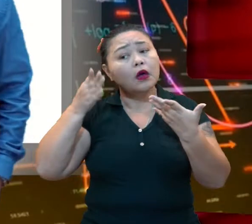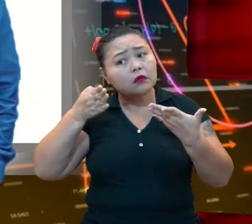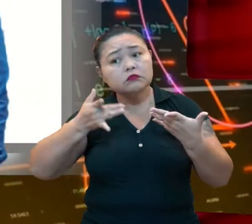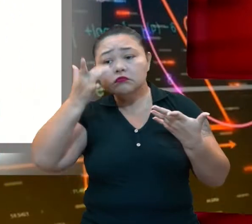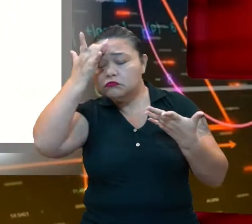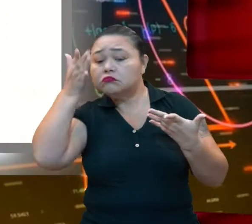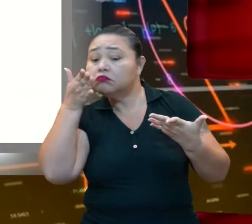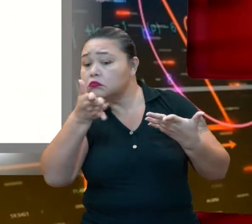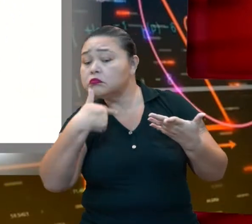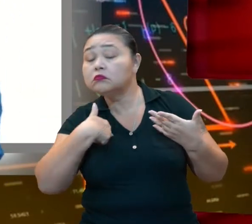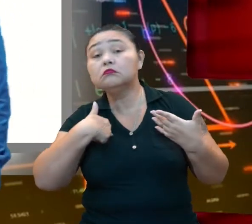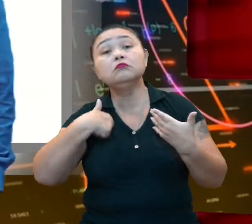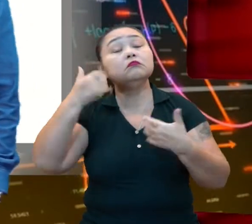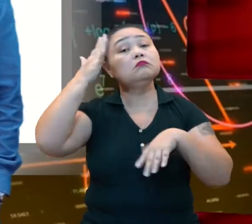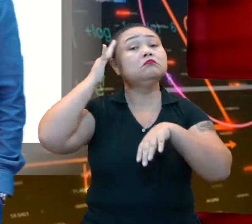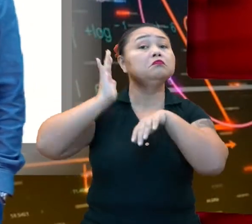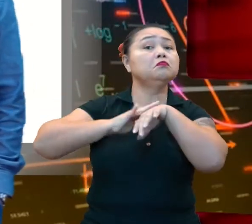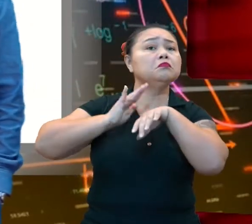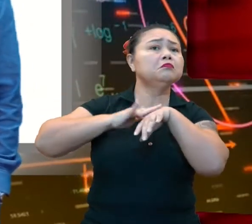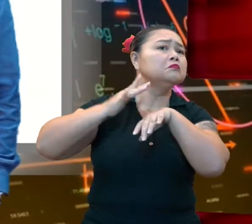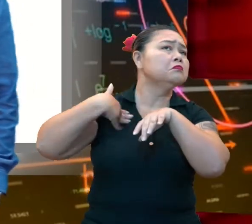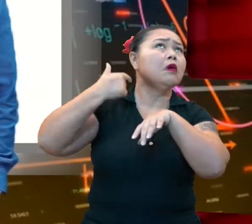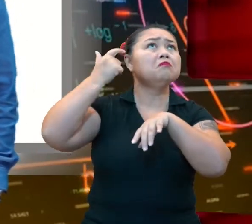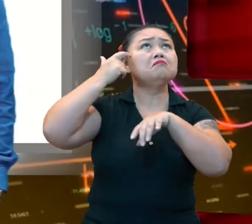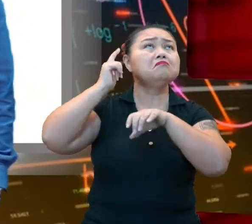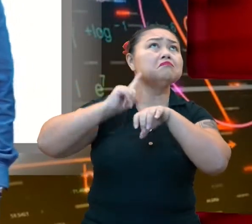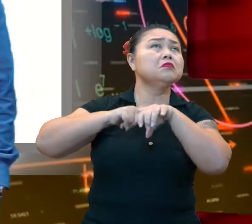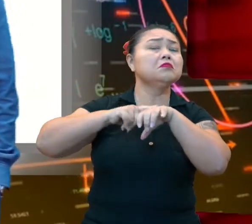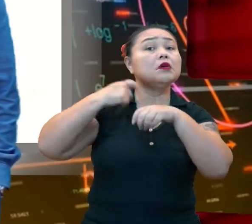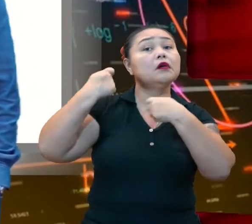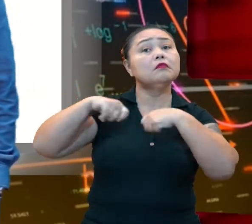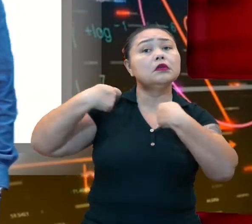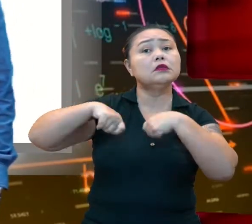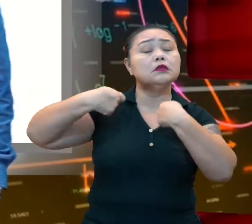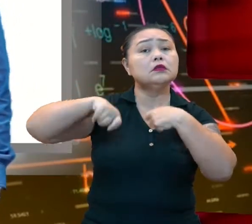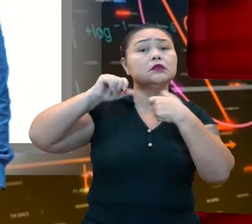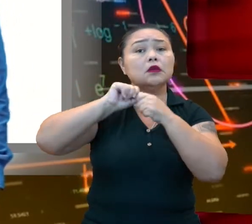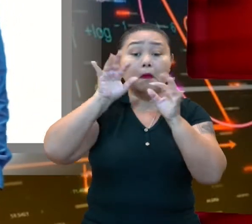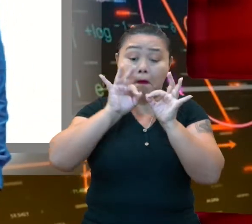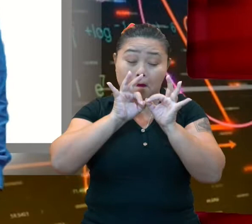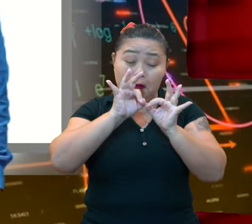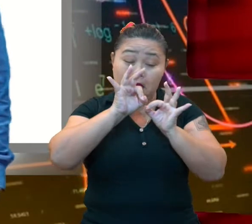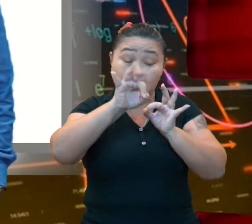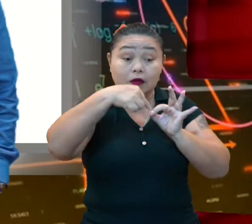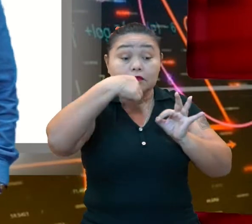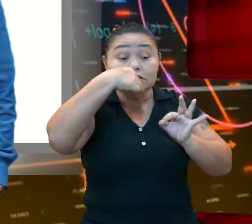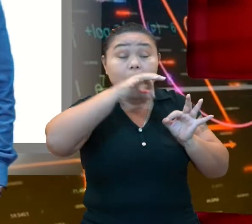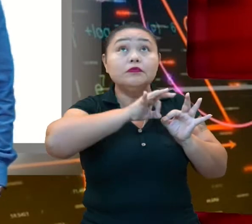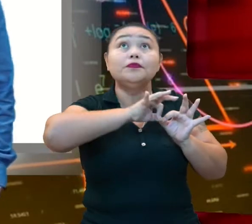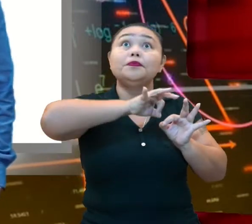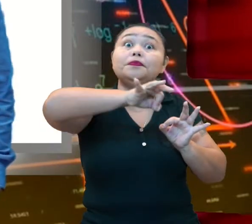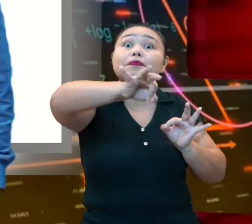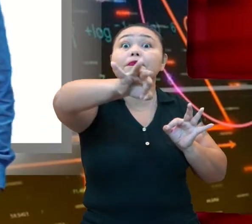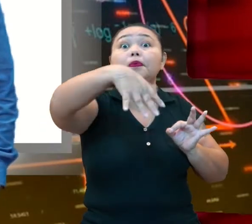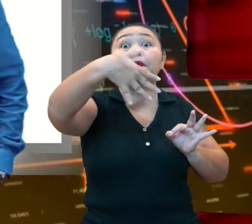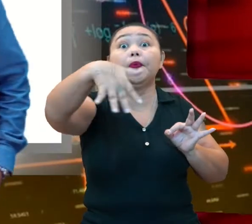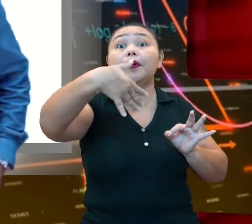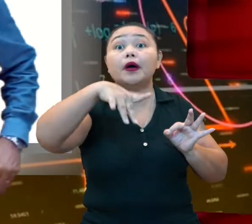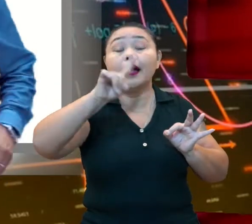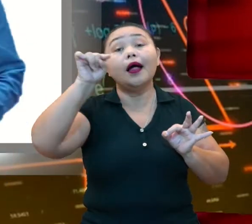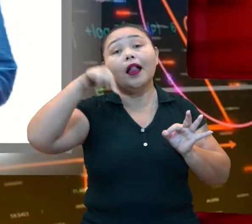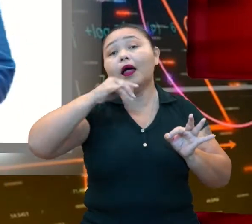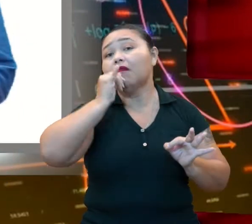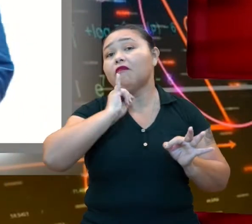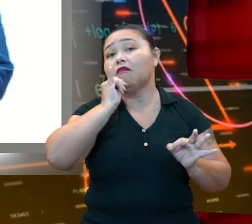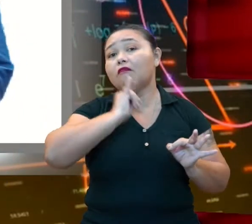falando de ideias, de às vezes uma necessidade de uma medição que a gente não consiga fazer dessa forma. Ali foi só um